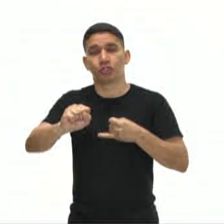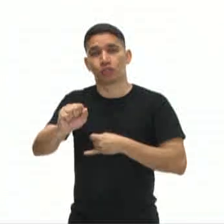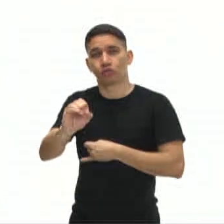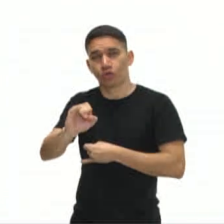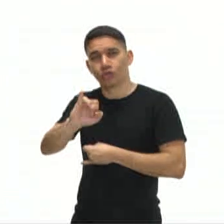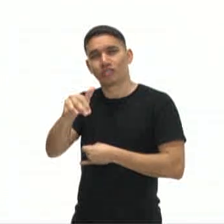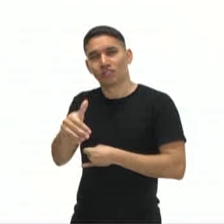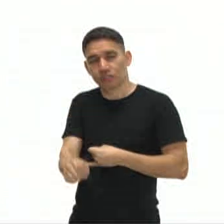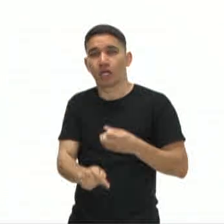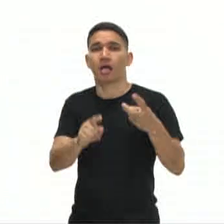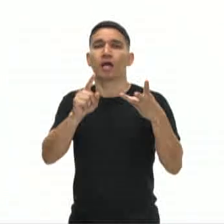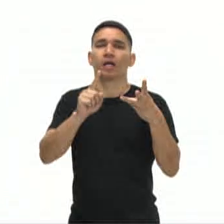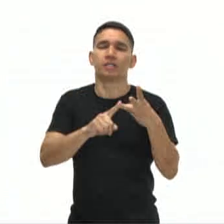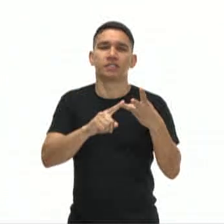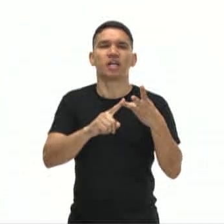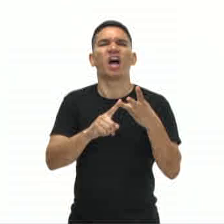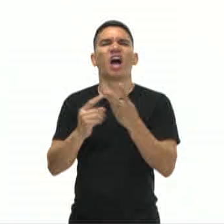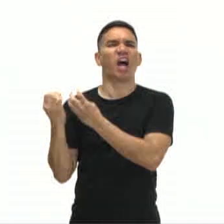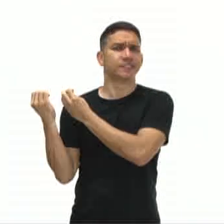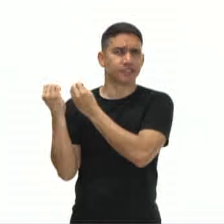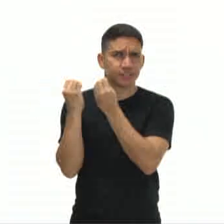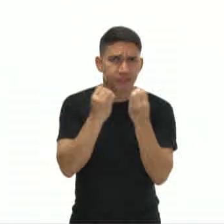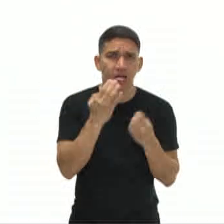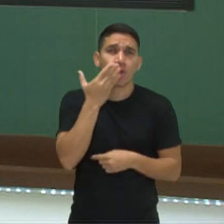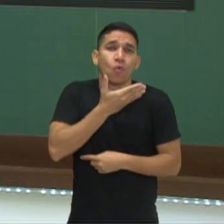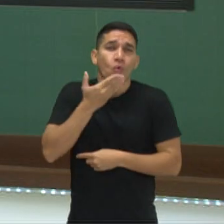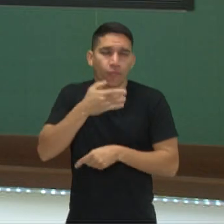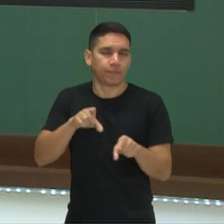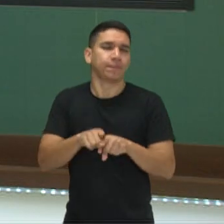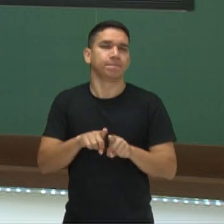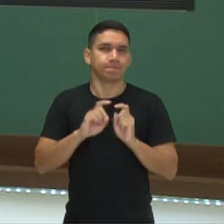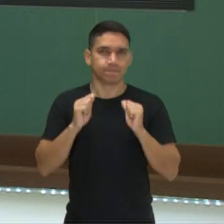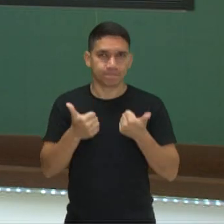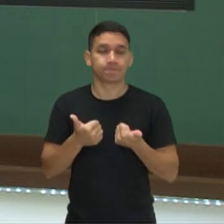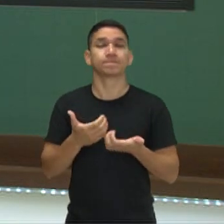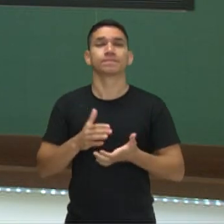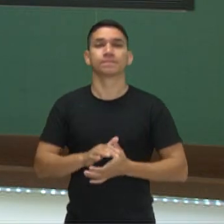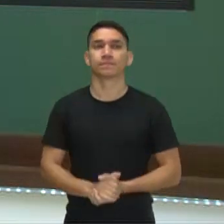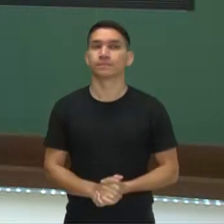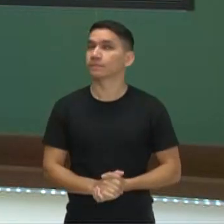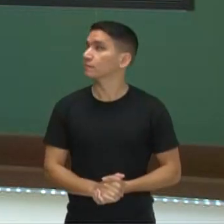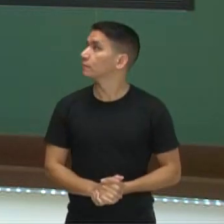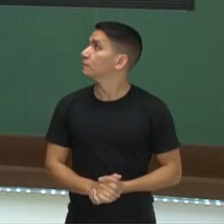outros produtos como a cana-de-açúcar também, ok? Vamos então na sequência.